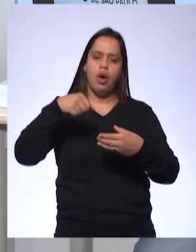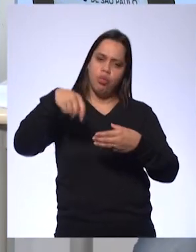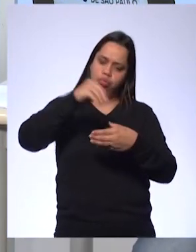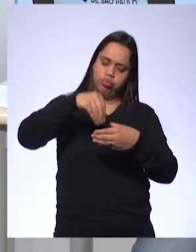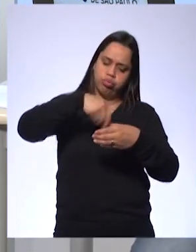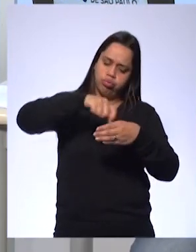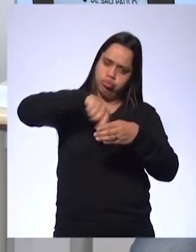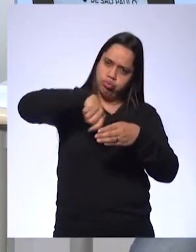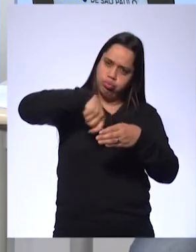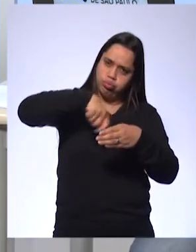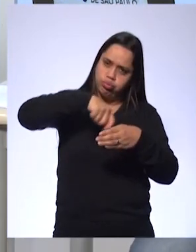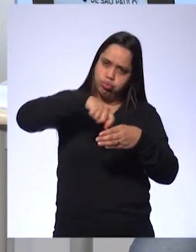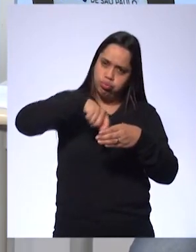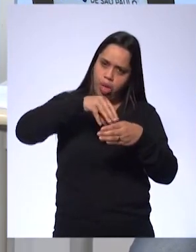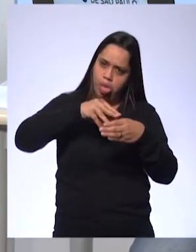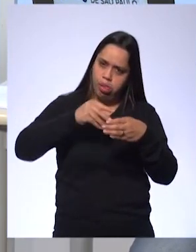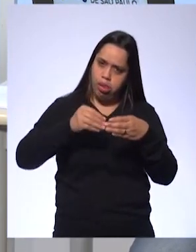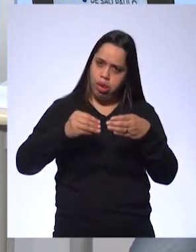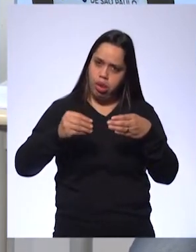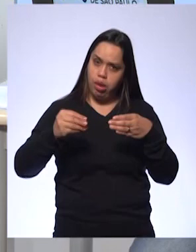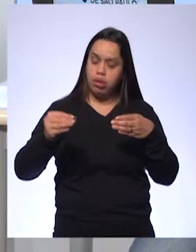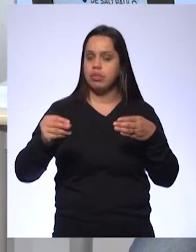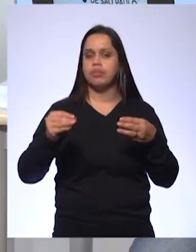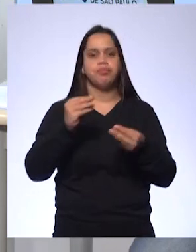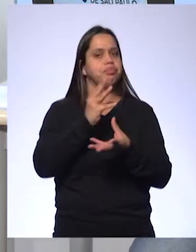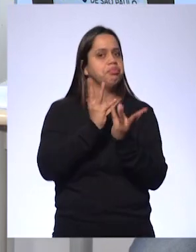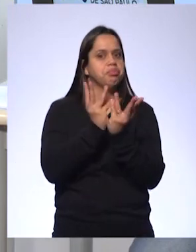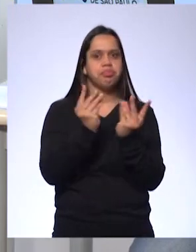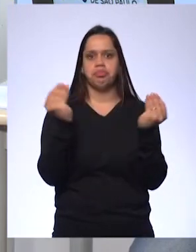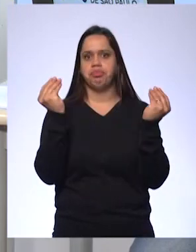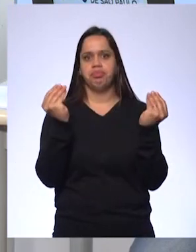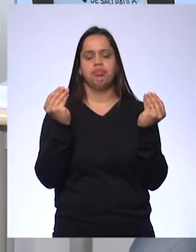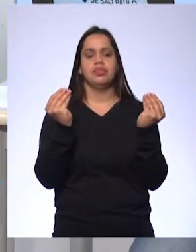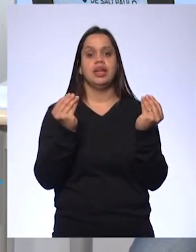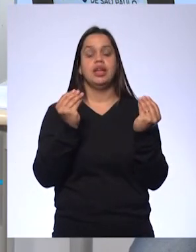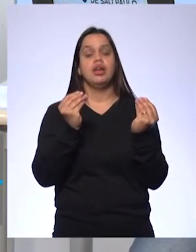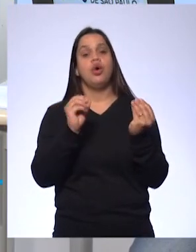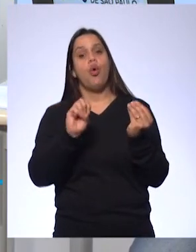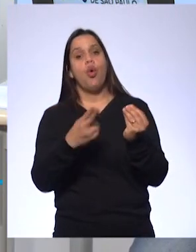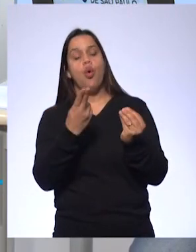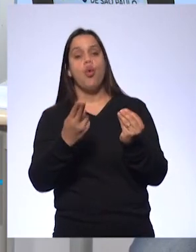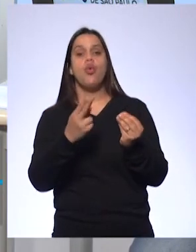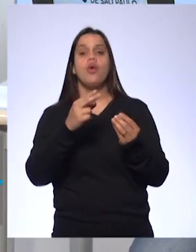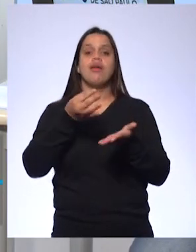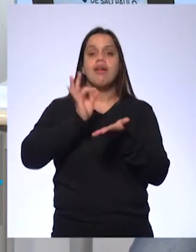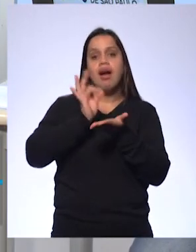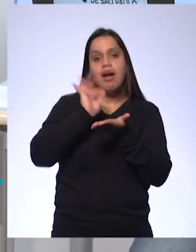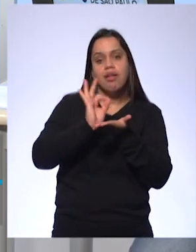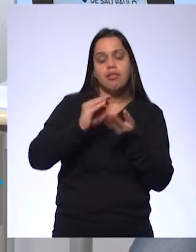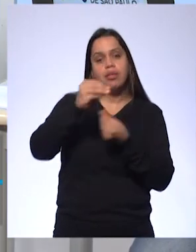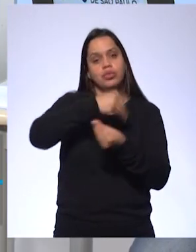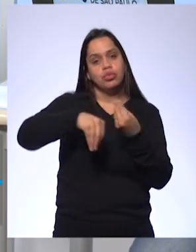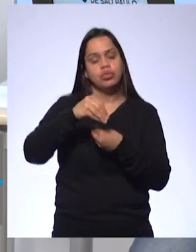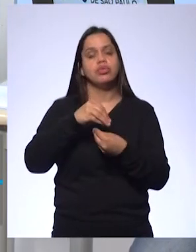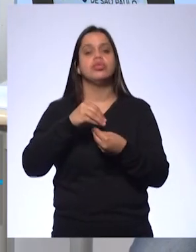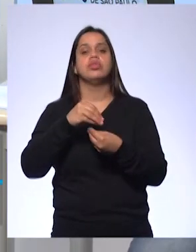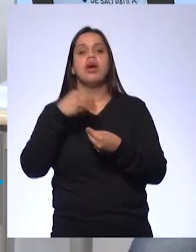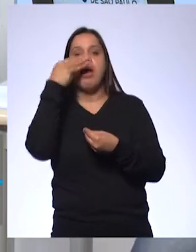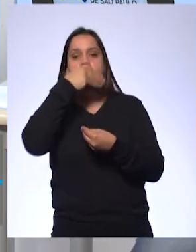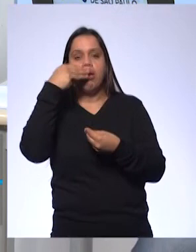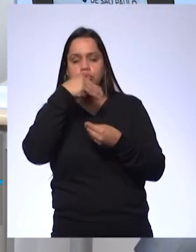algumas vezes, fica uma mistura homogênea. Se você colocar o açúcar no café também, né, e misturar ali também, fica uma